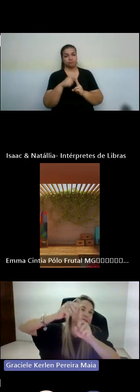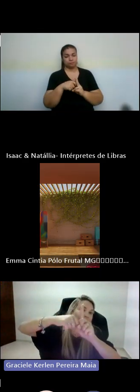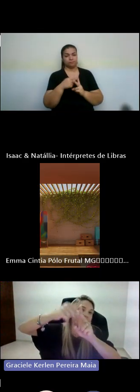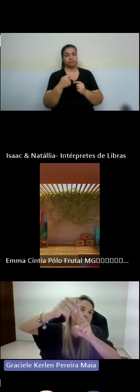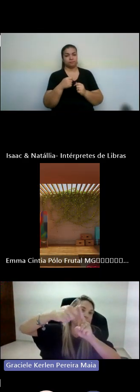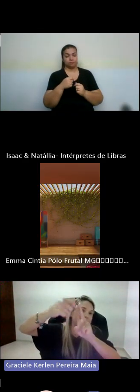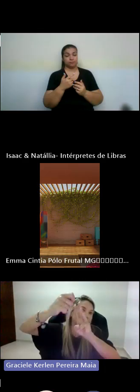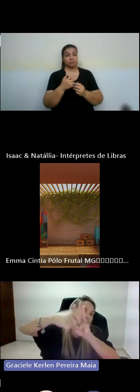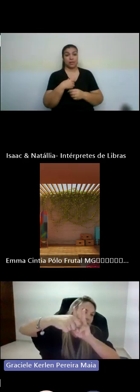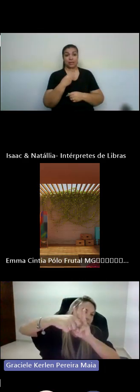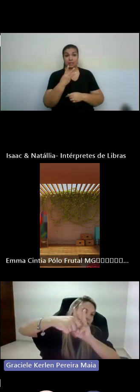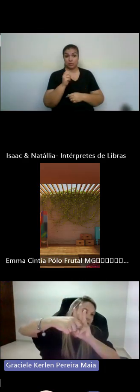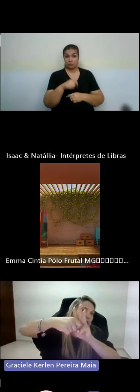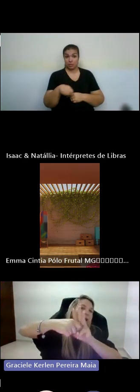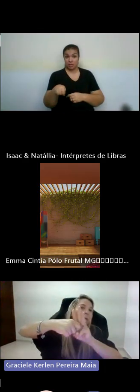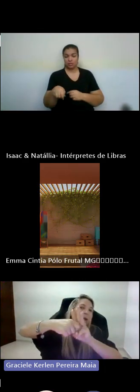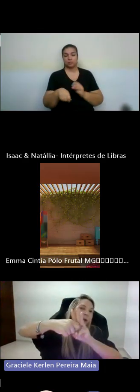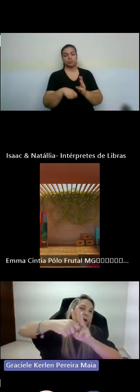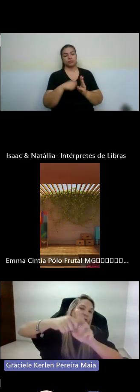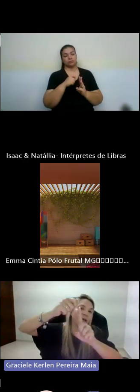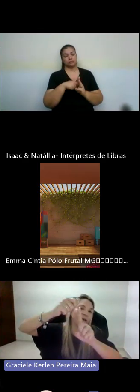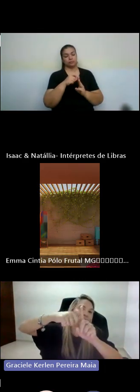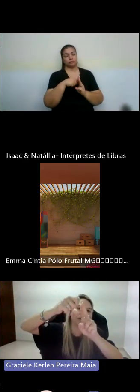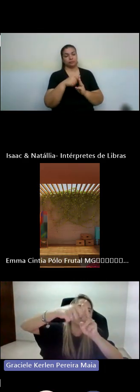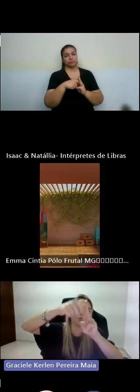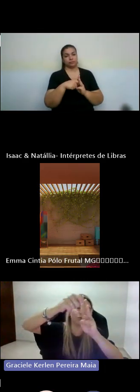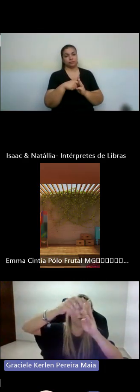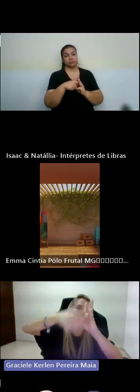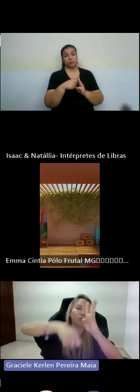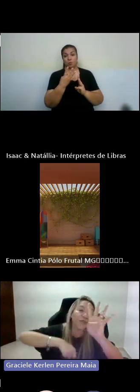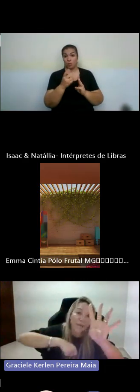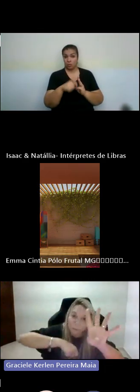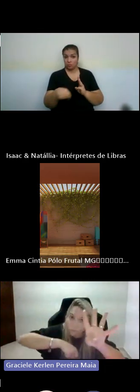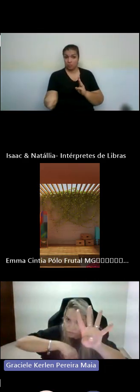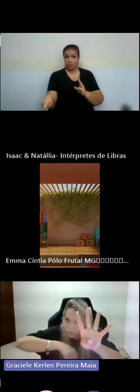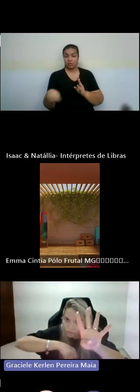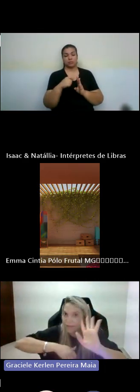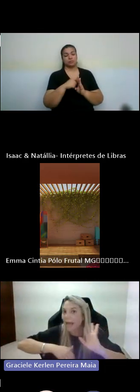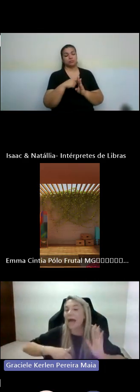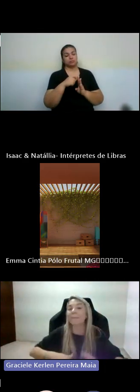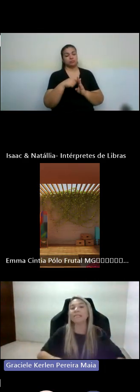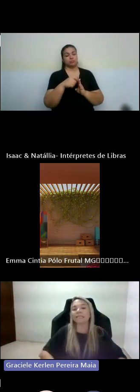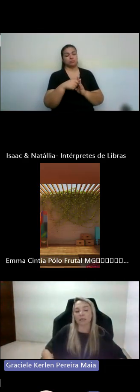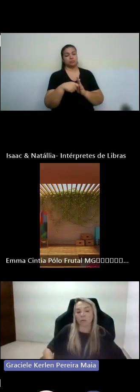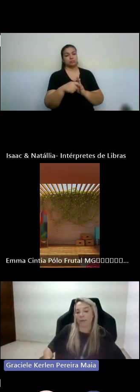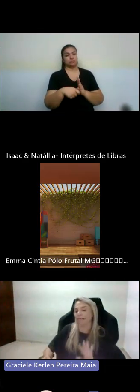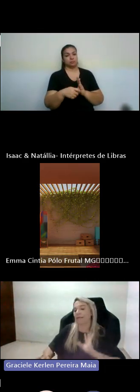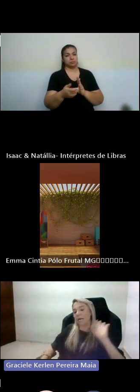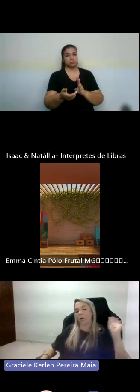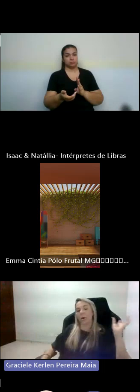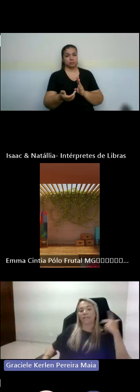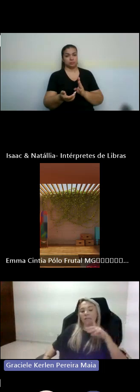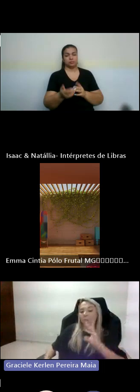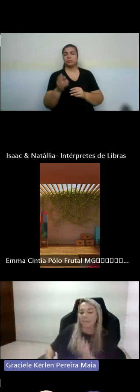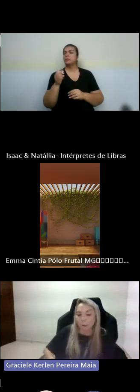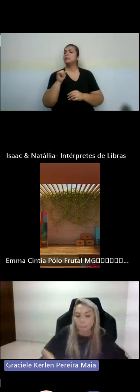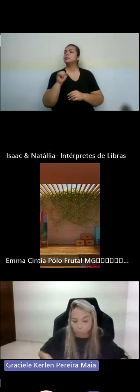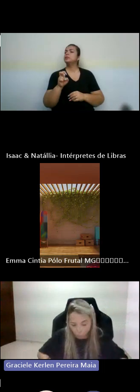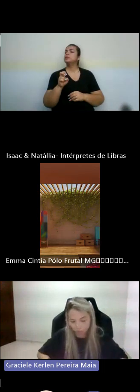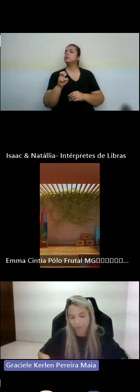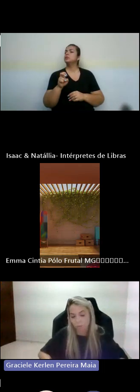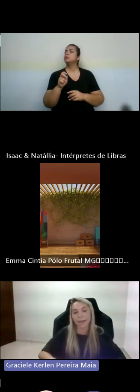3 meses, eu levanto o terceiro dedo. Para 4 meses, eu levanto os 4 dedos. Ah, mas e 5 meses? Ah, não. Aí 5